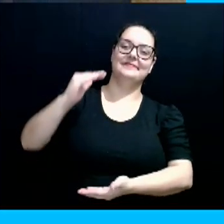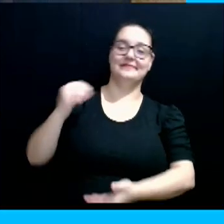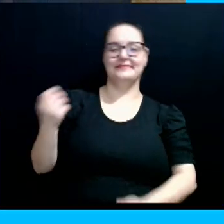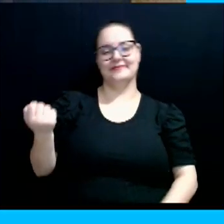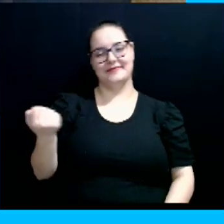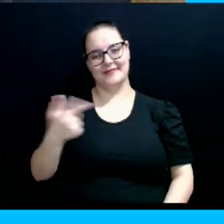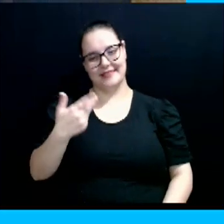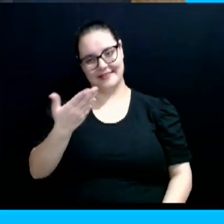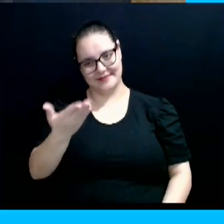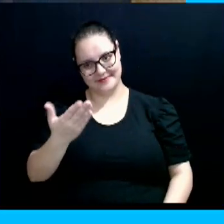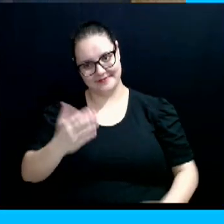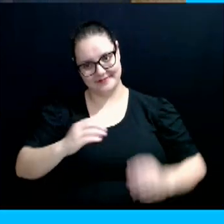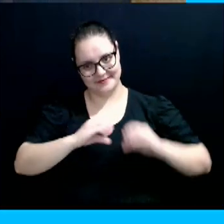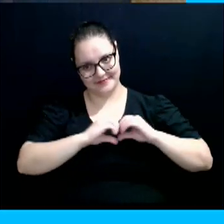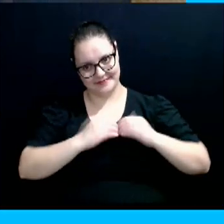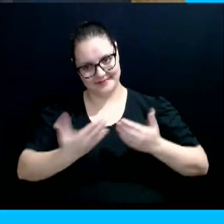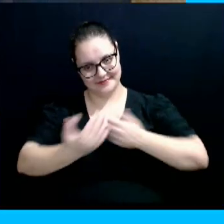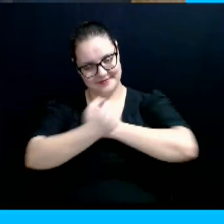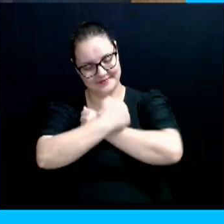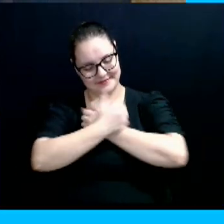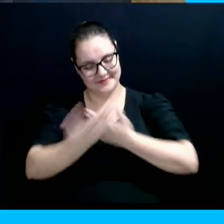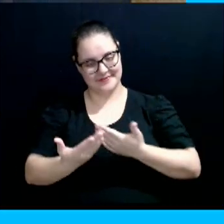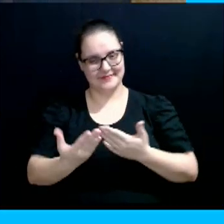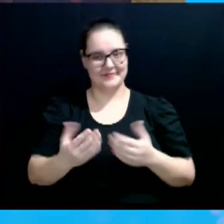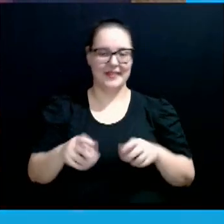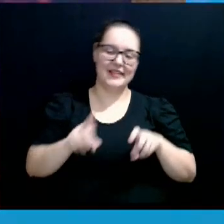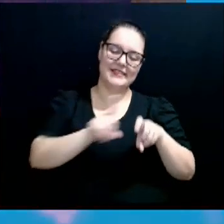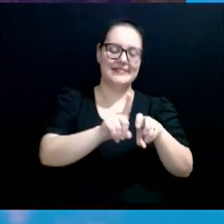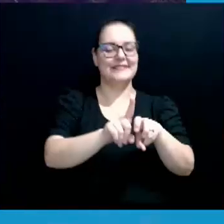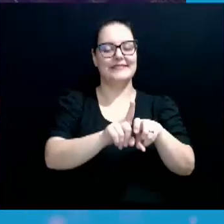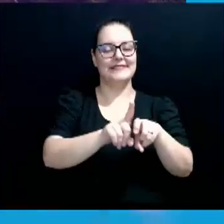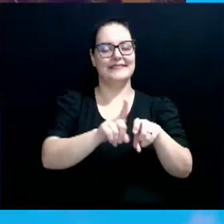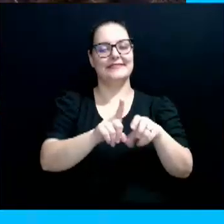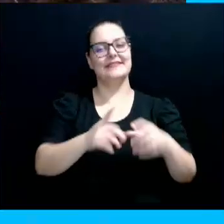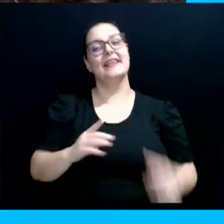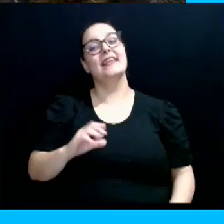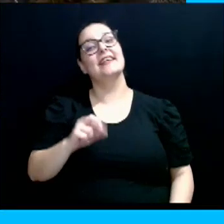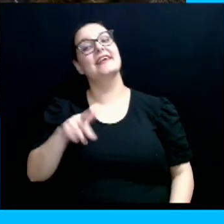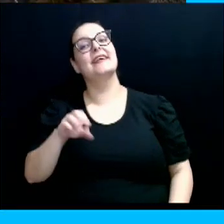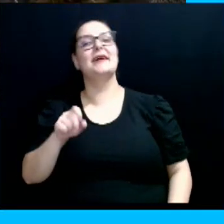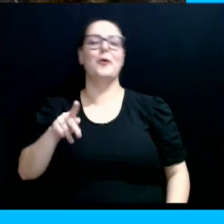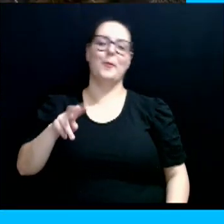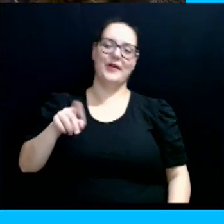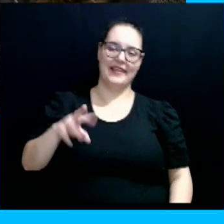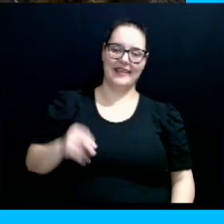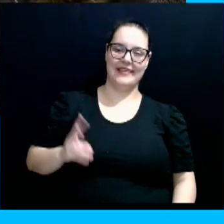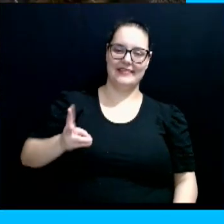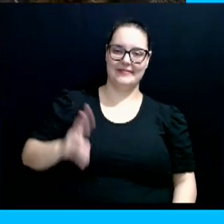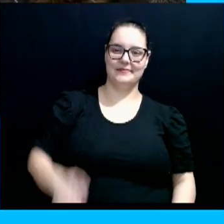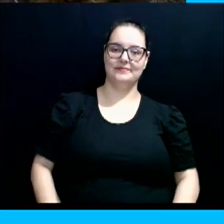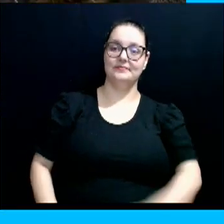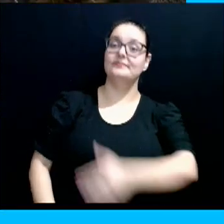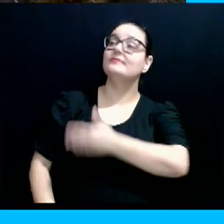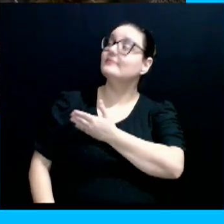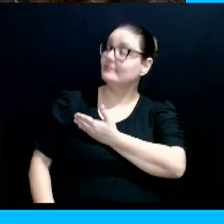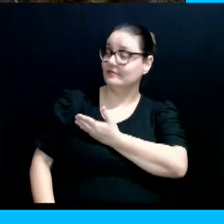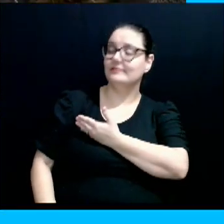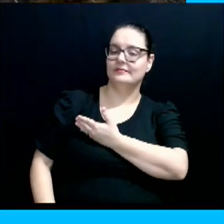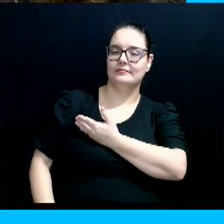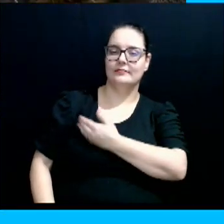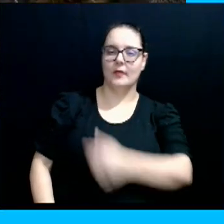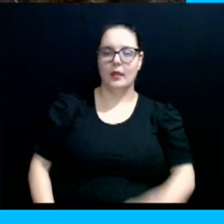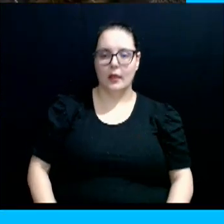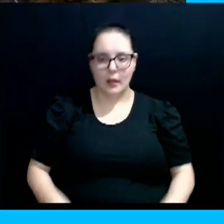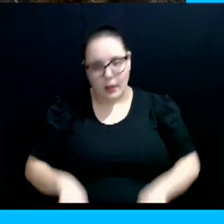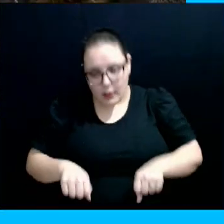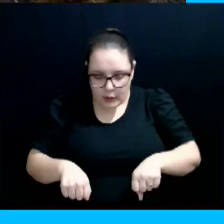está ansiosa para ser seu grude e sua companheira inseparável. Este é o Dexter José Delmo, um gato rechonchudo